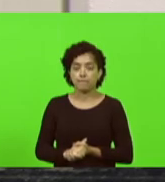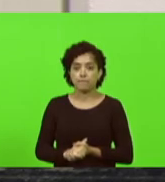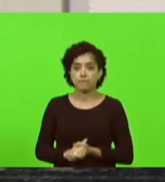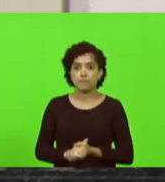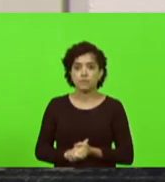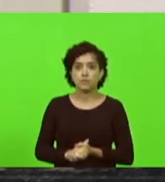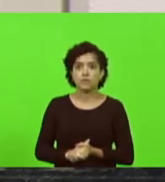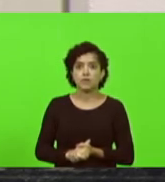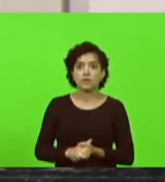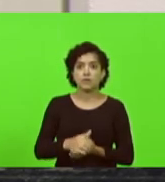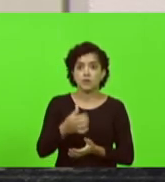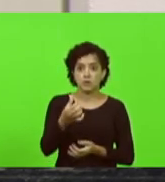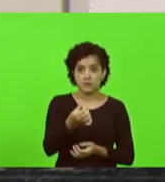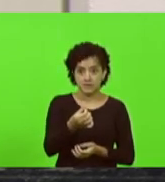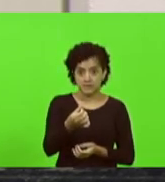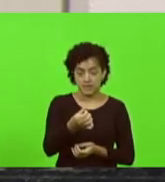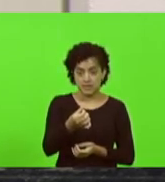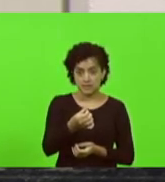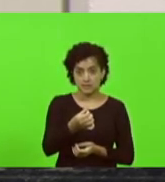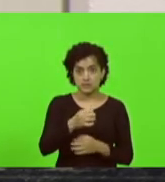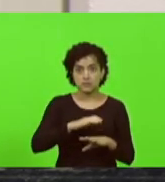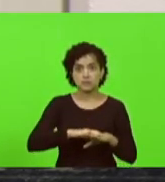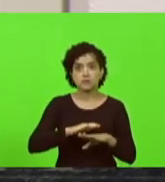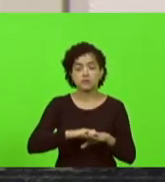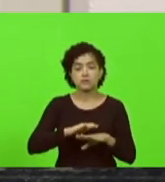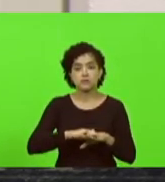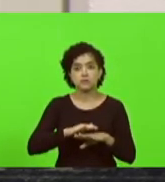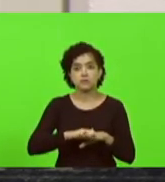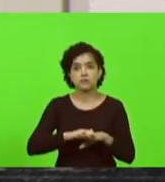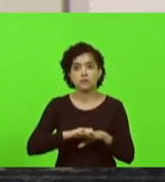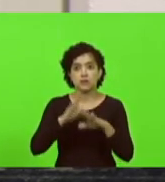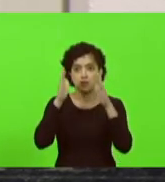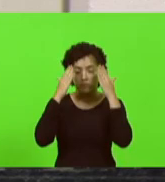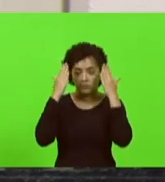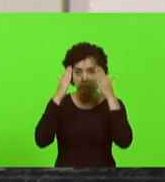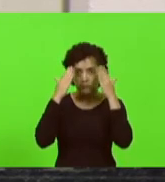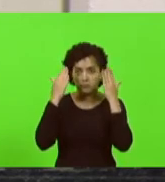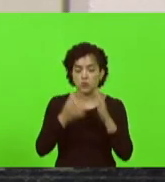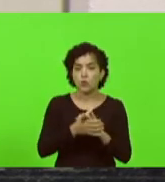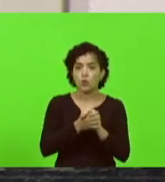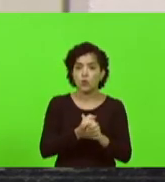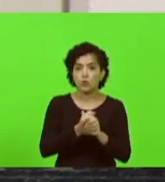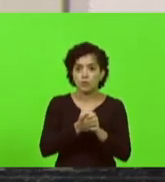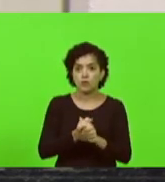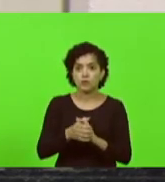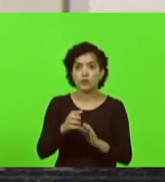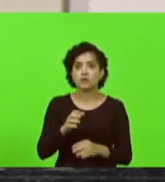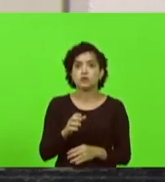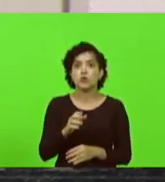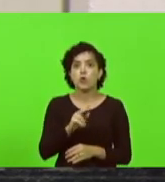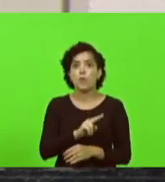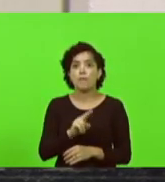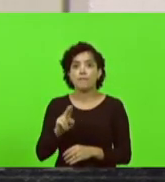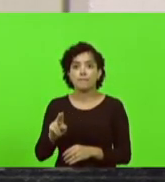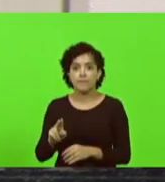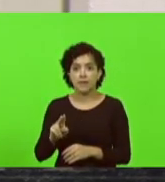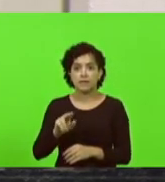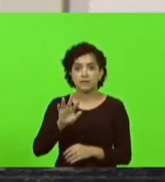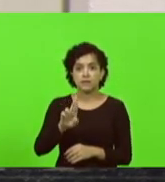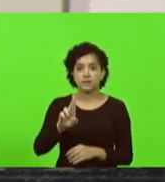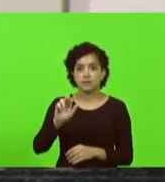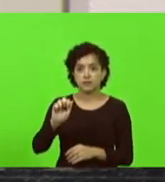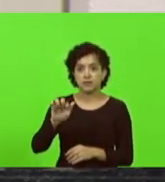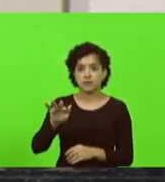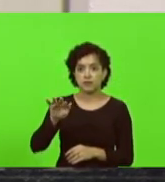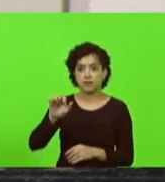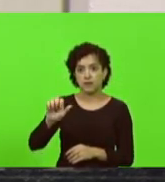Moção número 6, autor deputado José Milton Schaefer, cumprimentando o padre Rafael Liano pela posse como